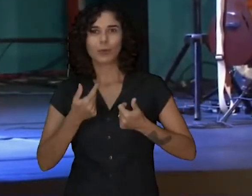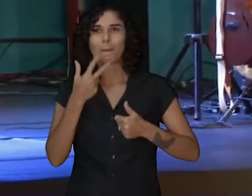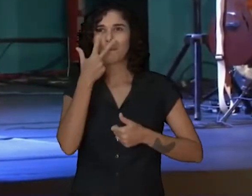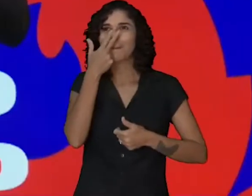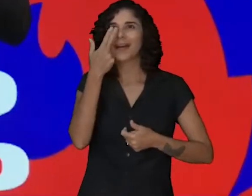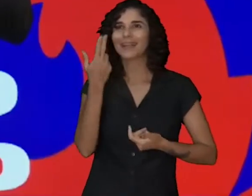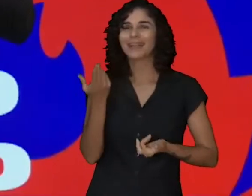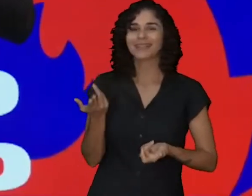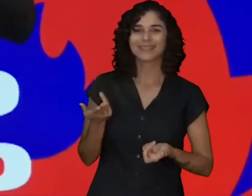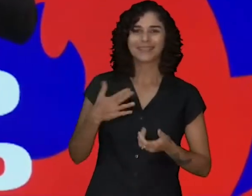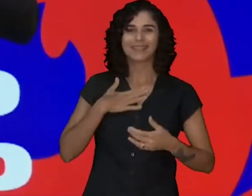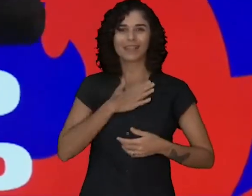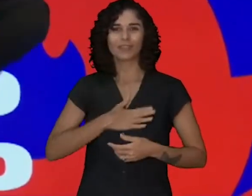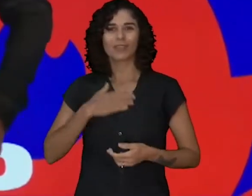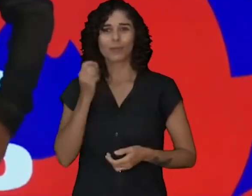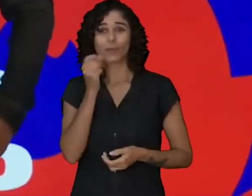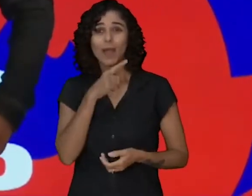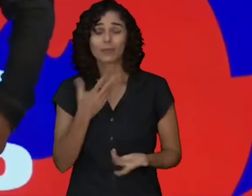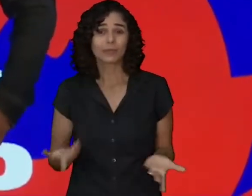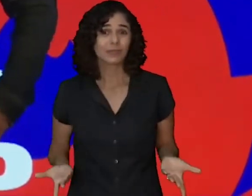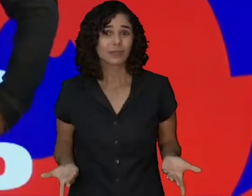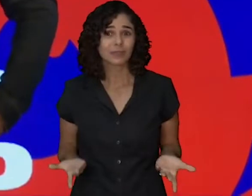satisfação.